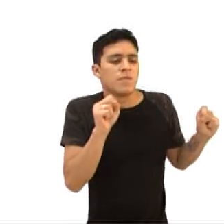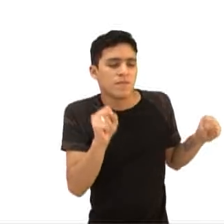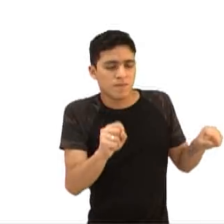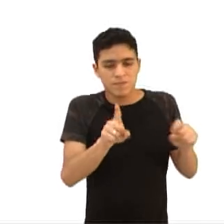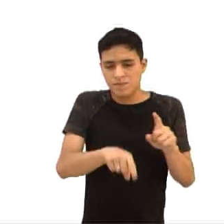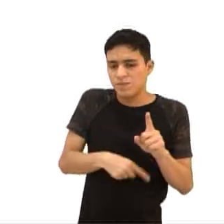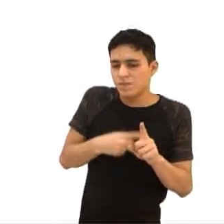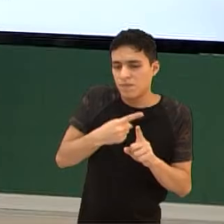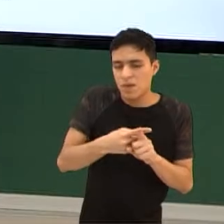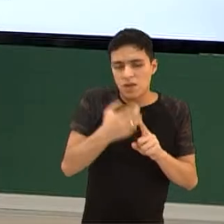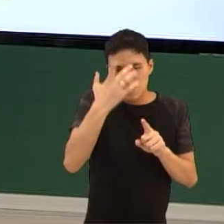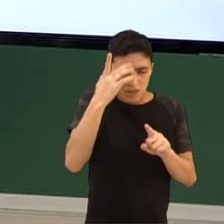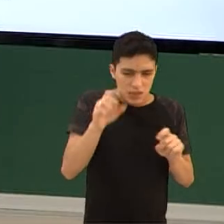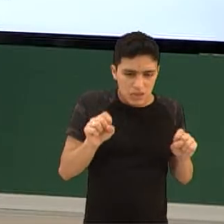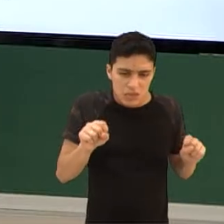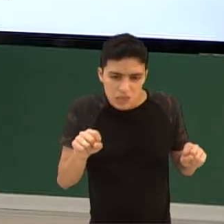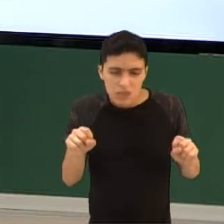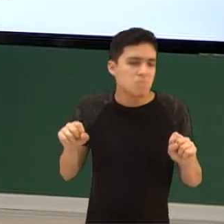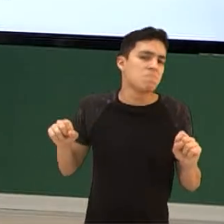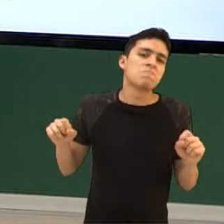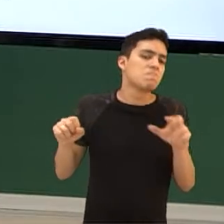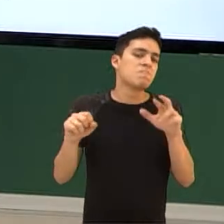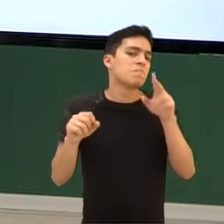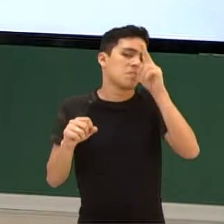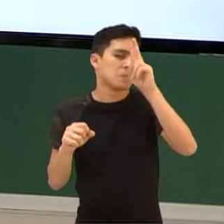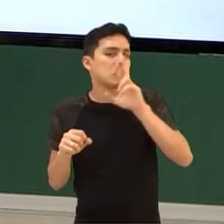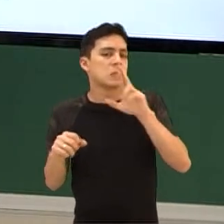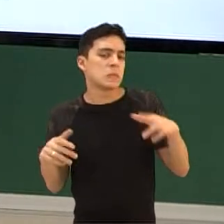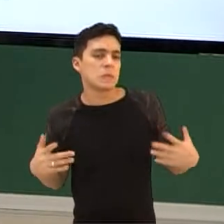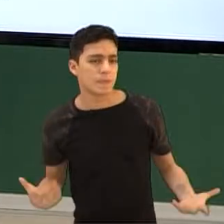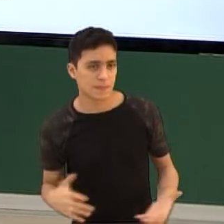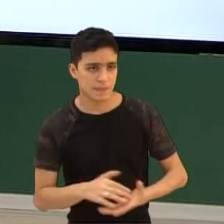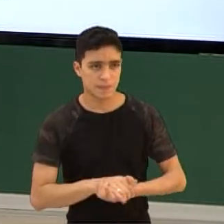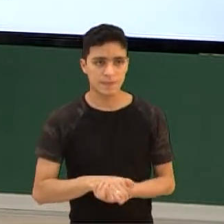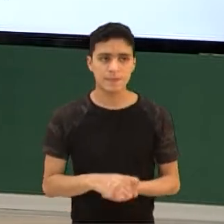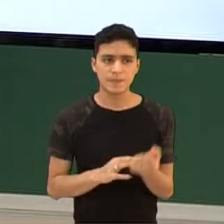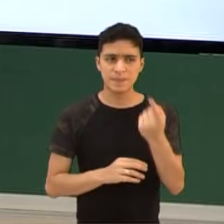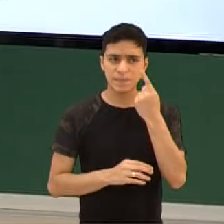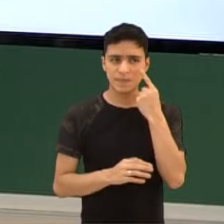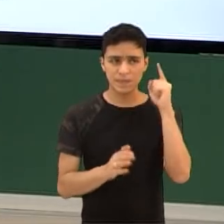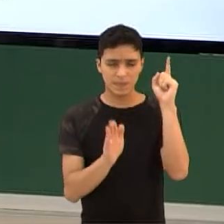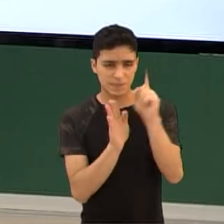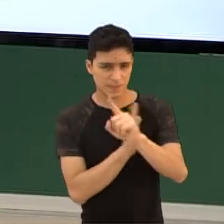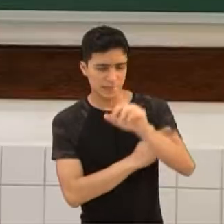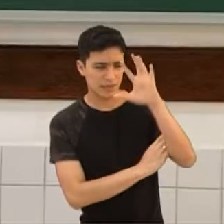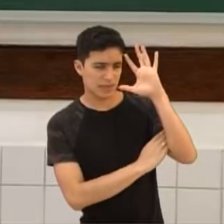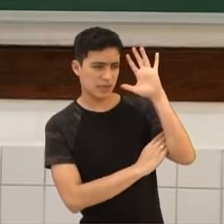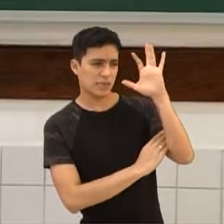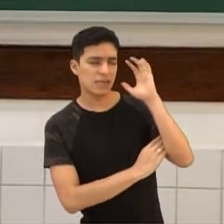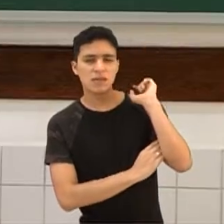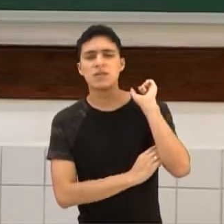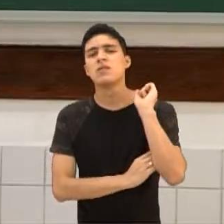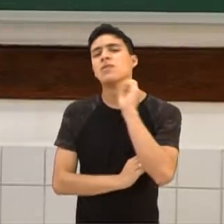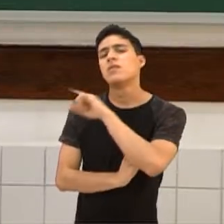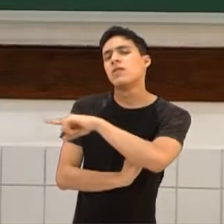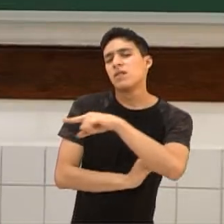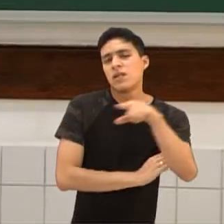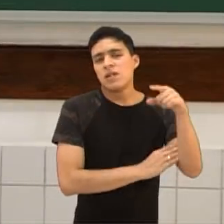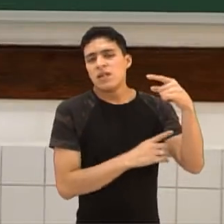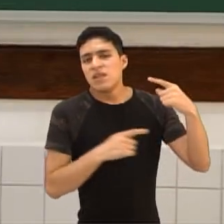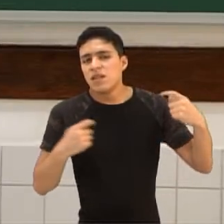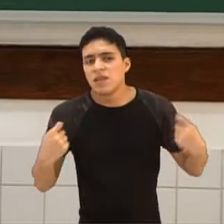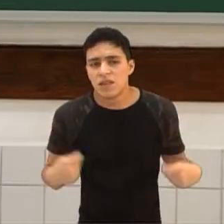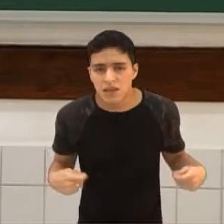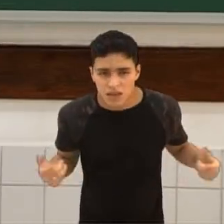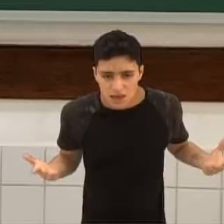e moto? Certo? Vejam, isso aqui é uma questão teórica. Essa aqui é uma questão que vocês precisam